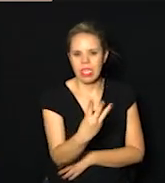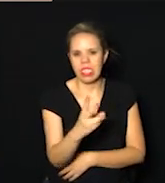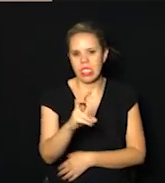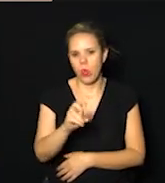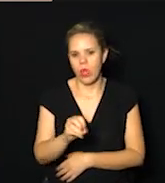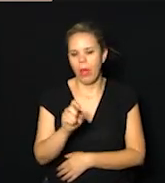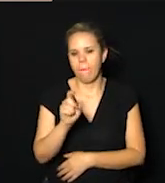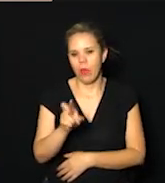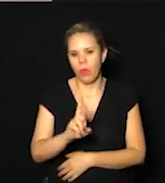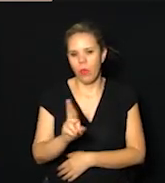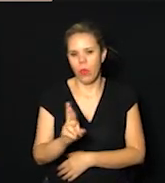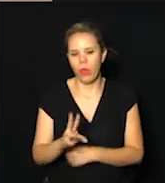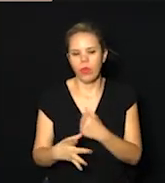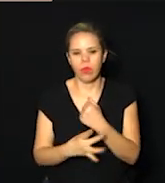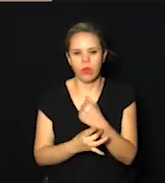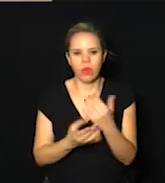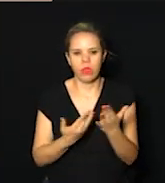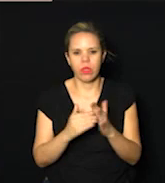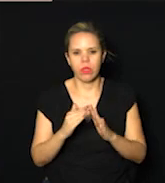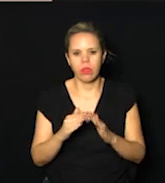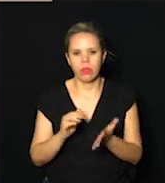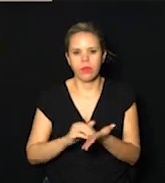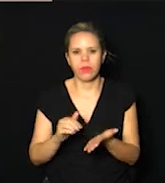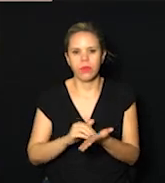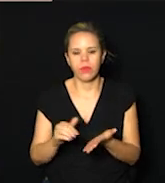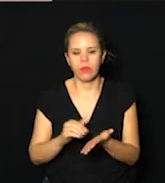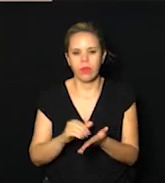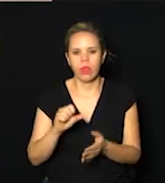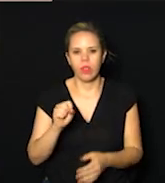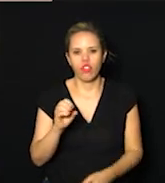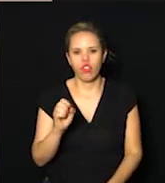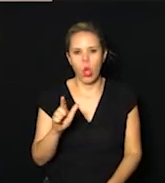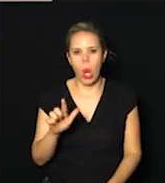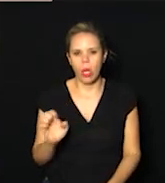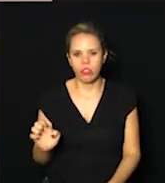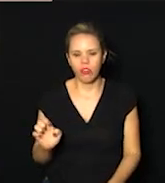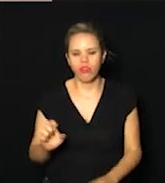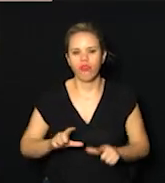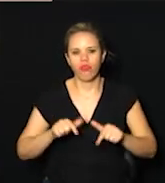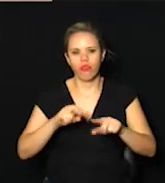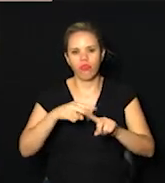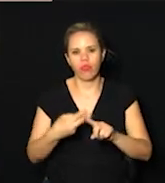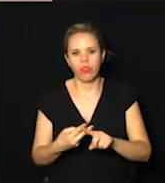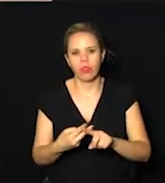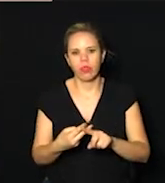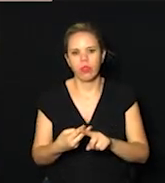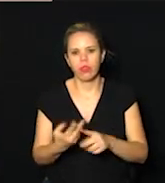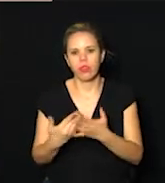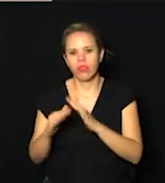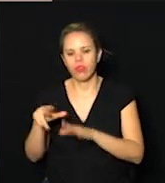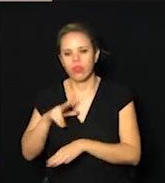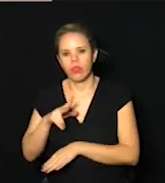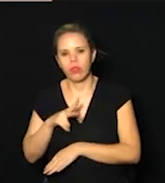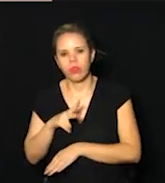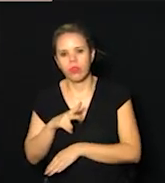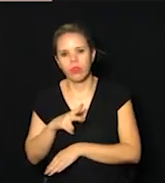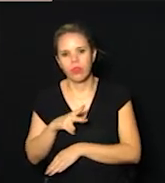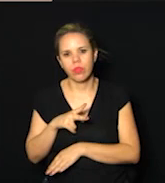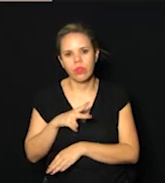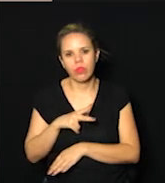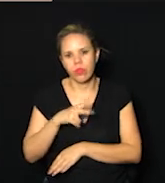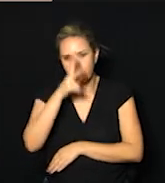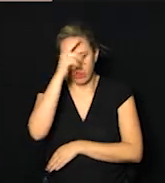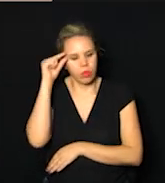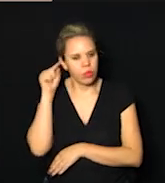R$1.350.000 na segurança escolar. A secretária Solange Pellicer falou ainda das medidas quanto às escolas particulares e o